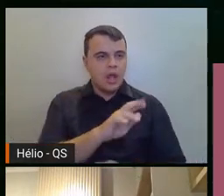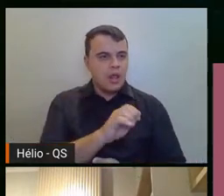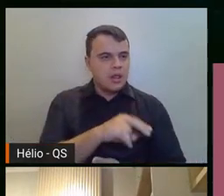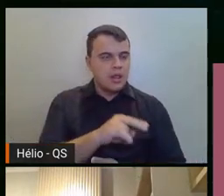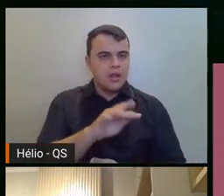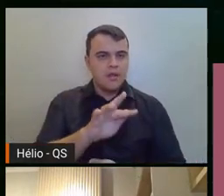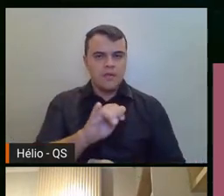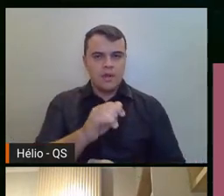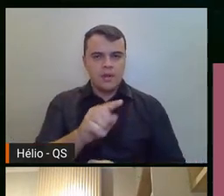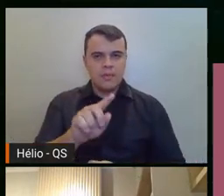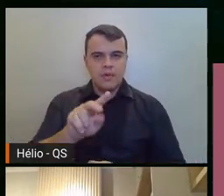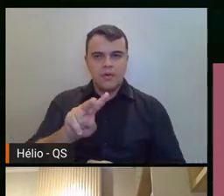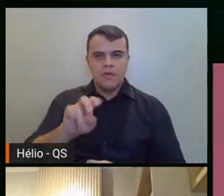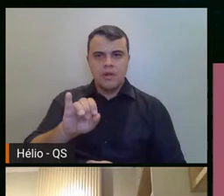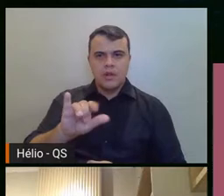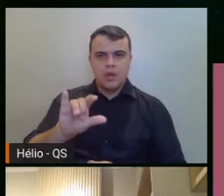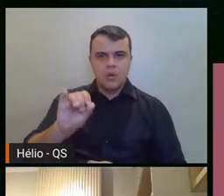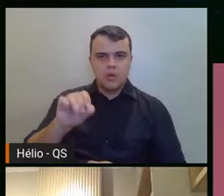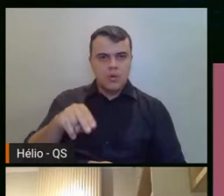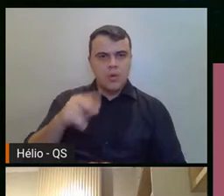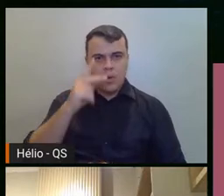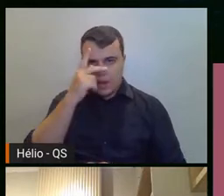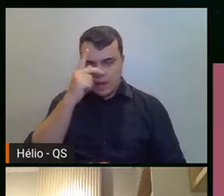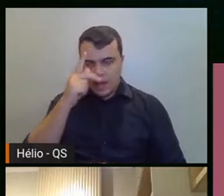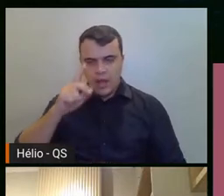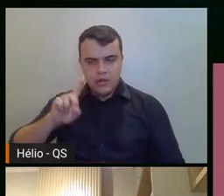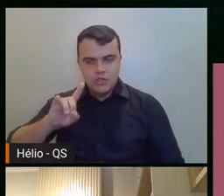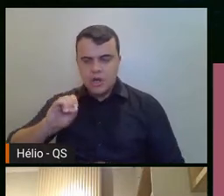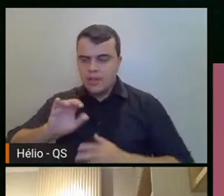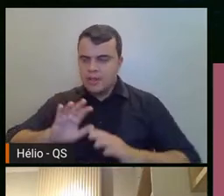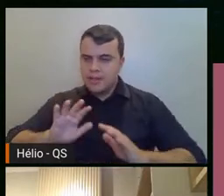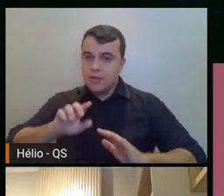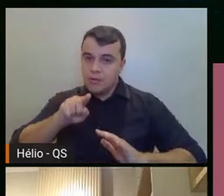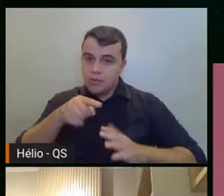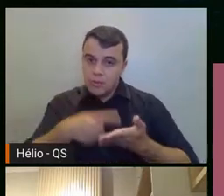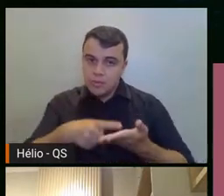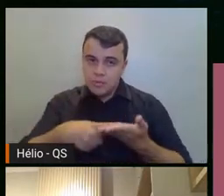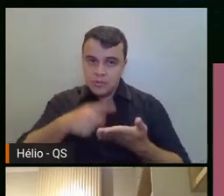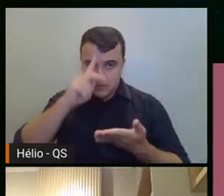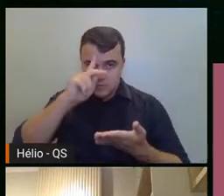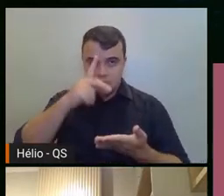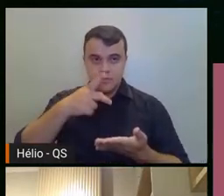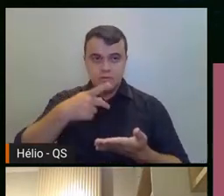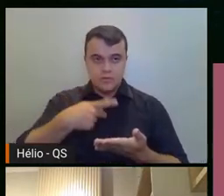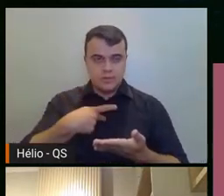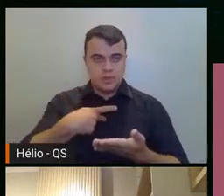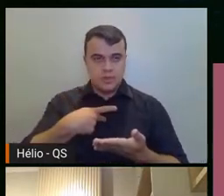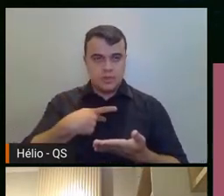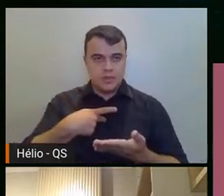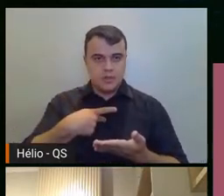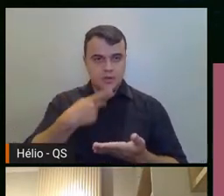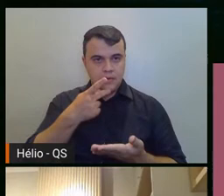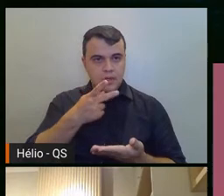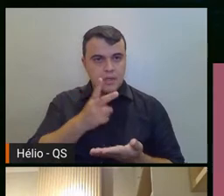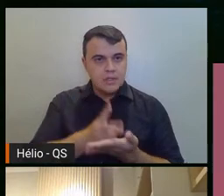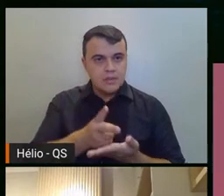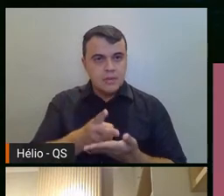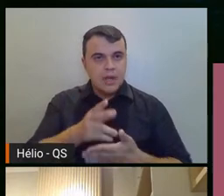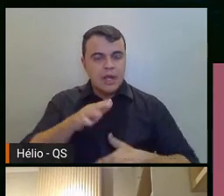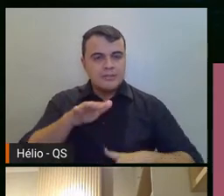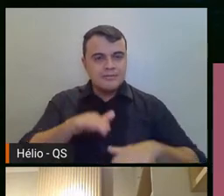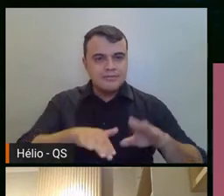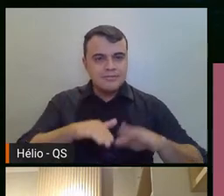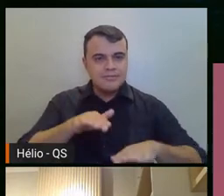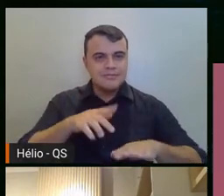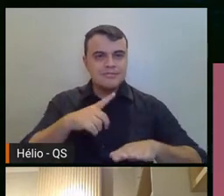Felipão com Veneto Coelho cadeia e outros compromisso é com você sabe o problema é que a gente é